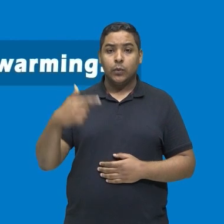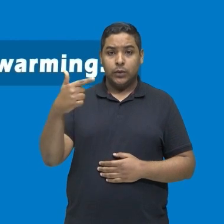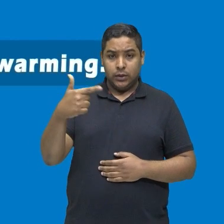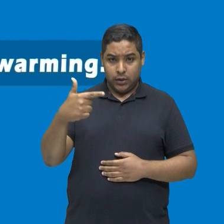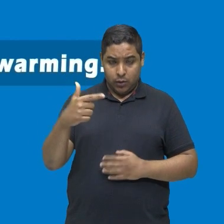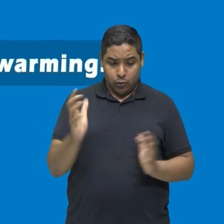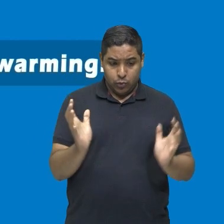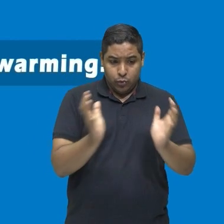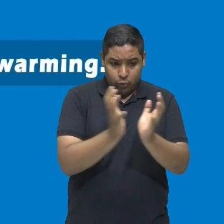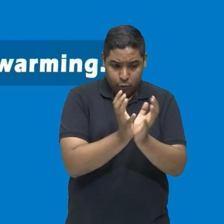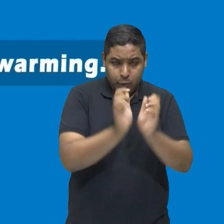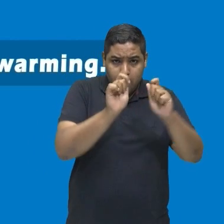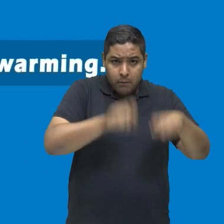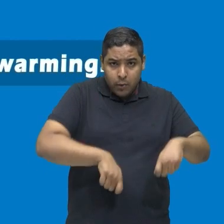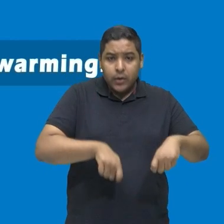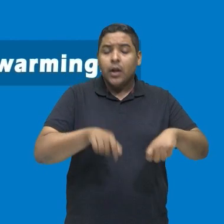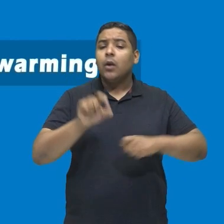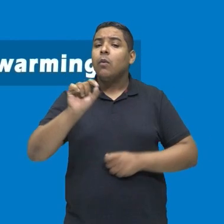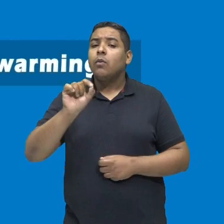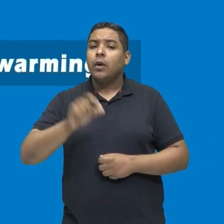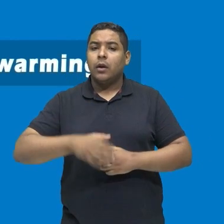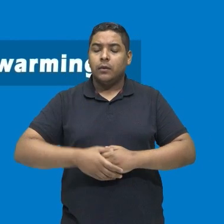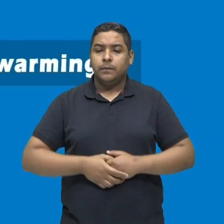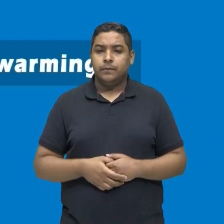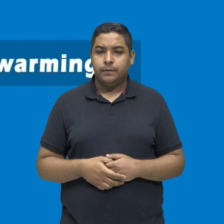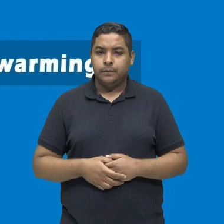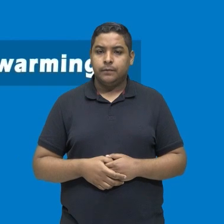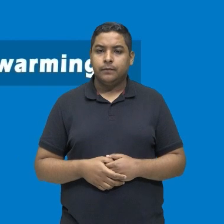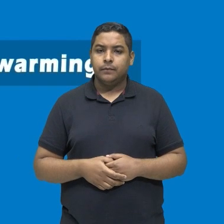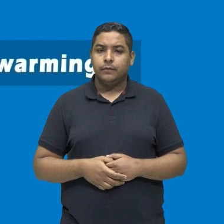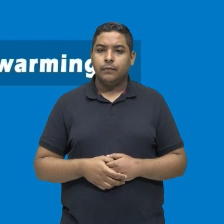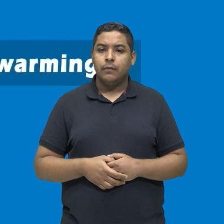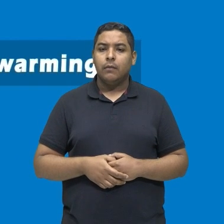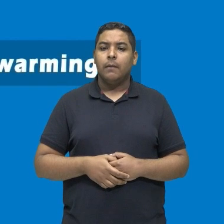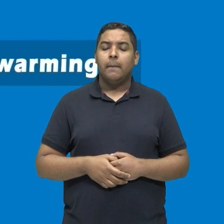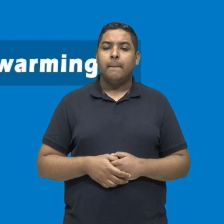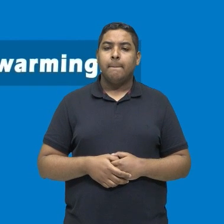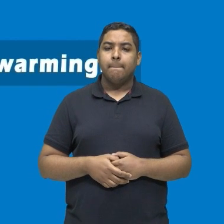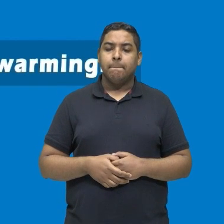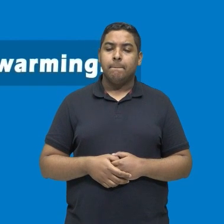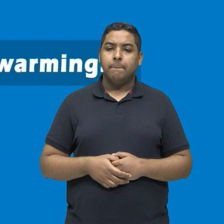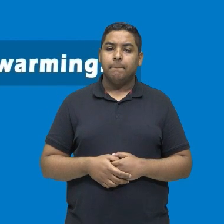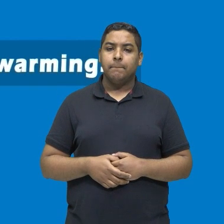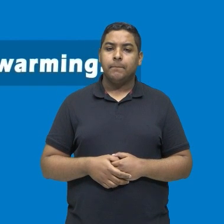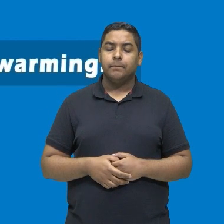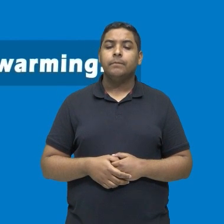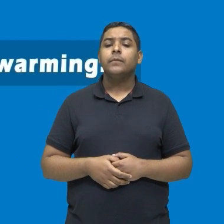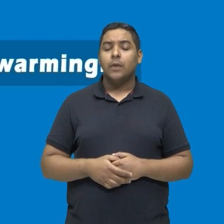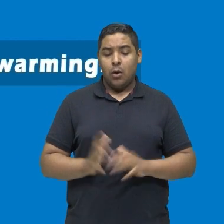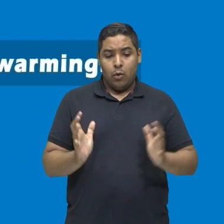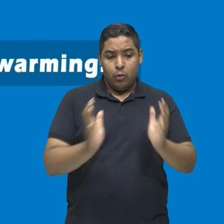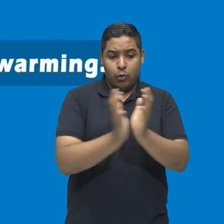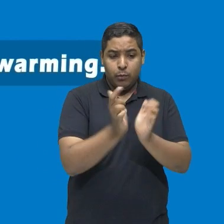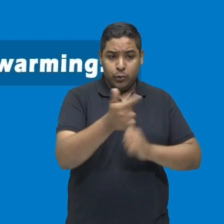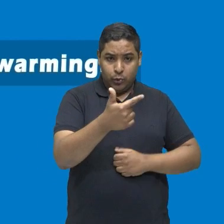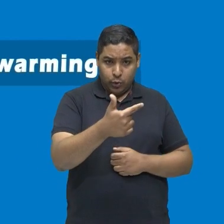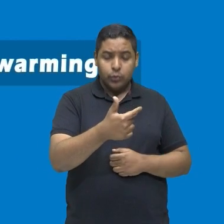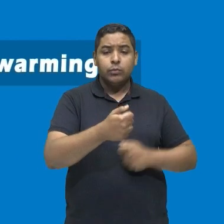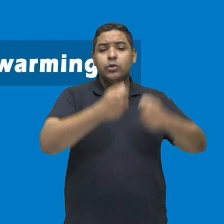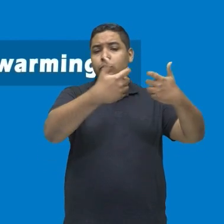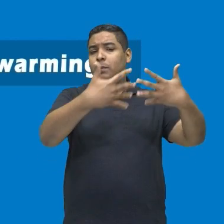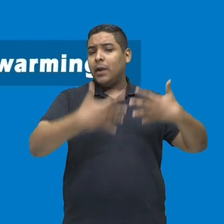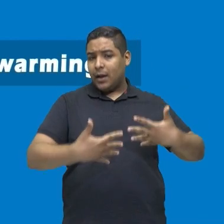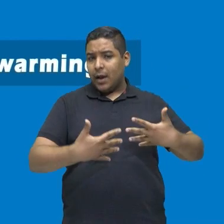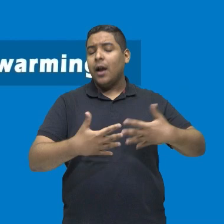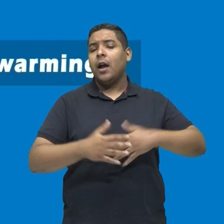grupo poderia explain the consequence of global warming. O grupo 2 poderia explicar as consequências